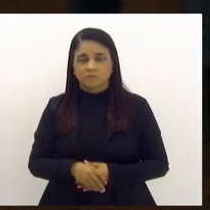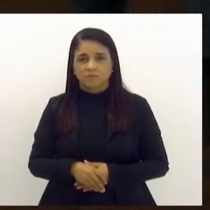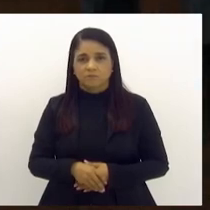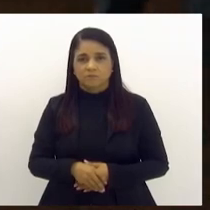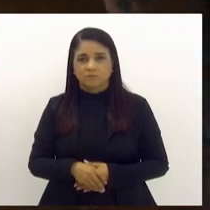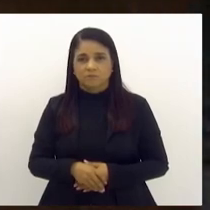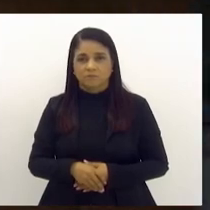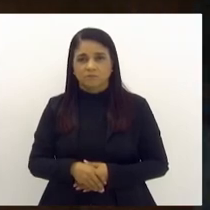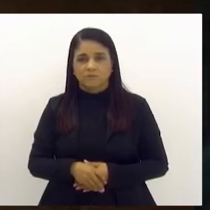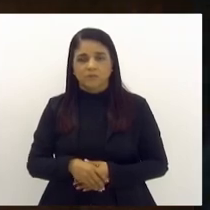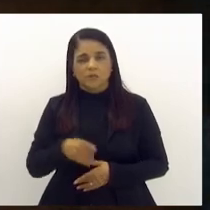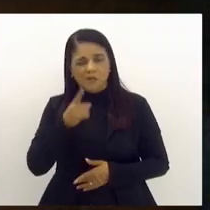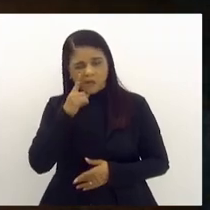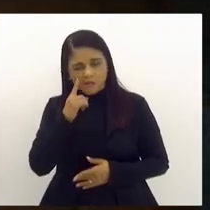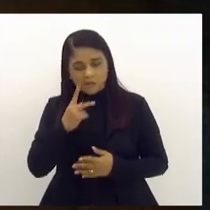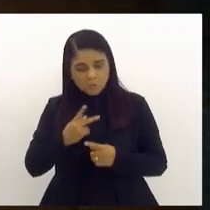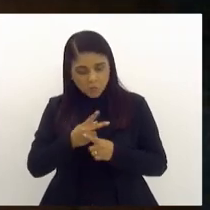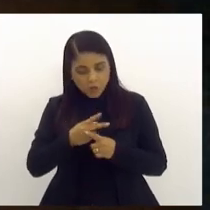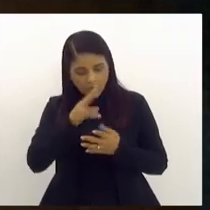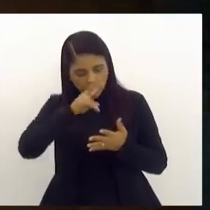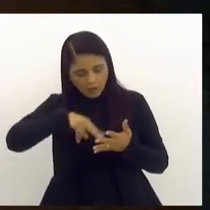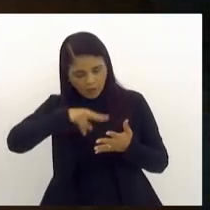Deixa eu achar aqui qual é o inciso.